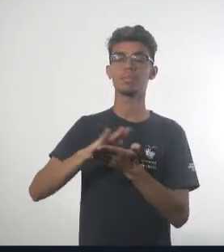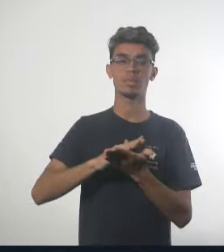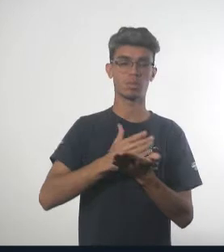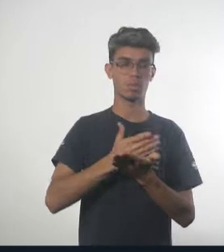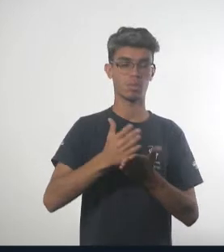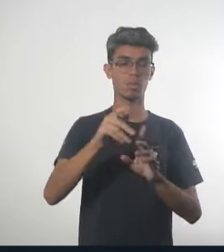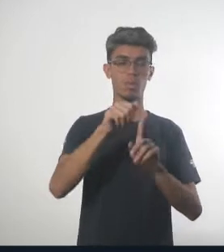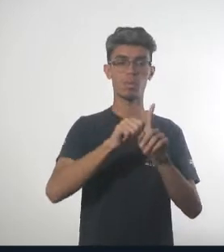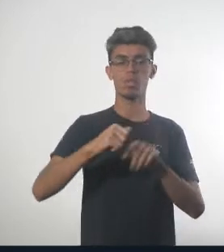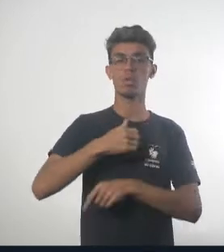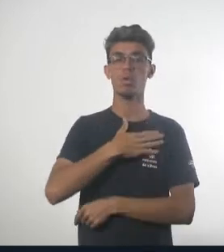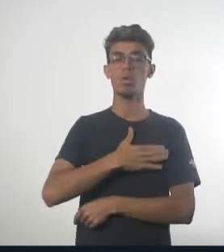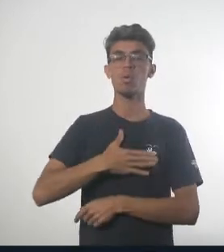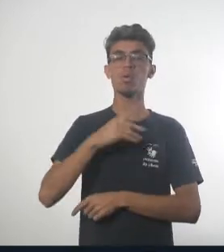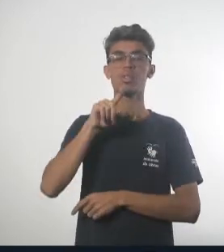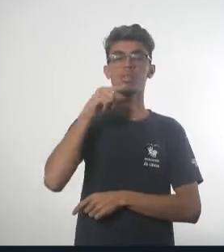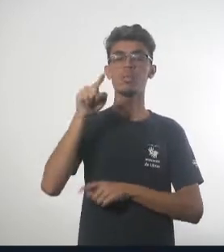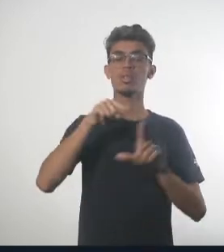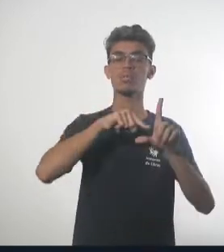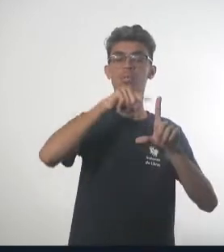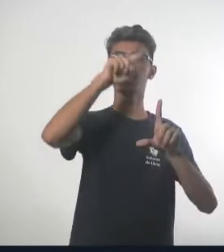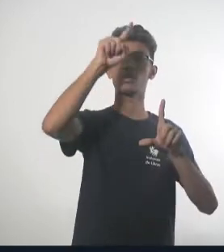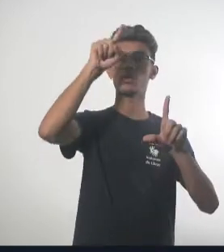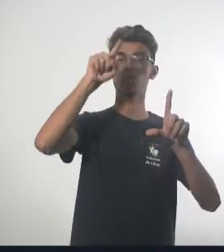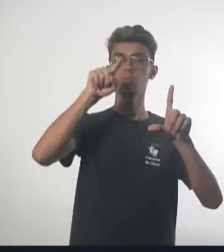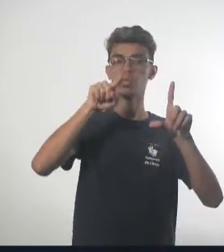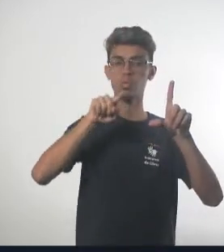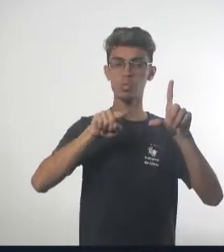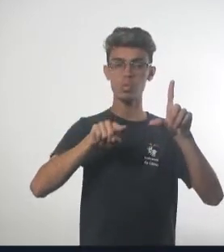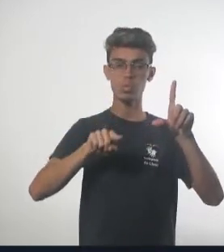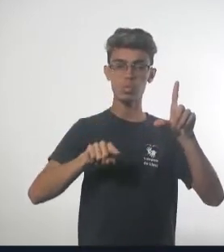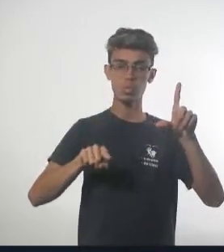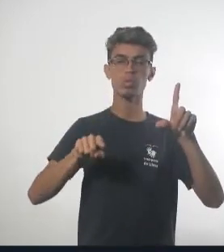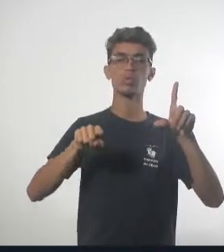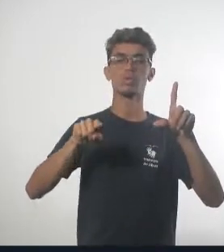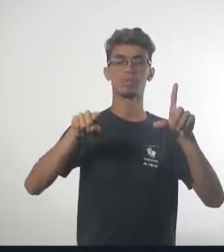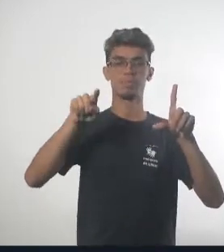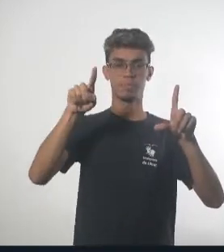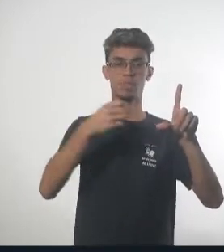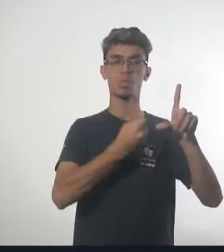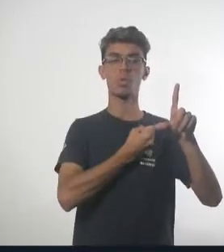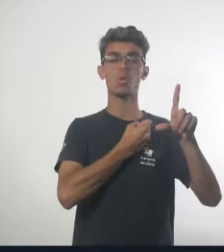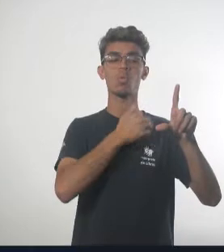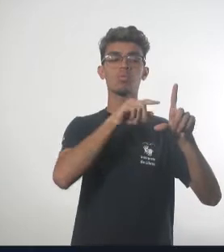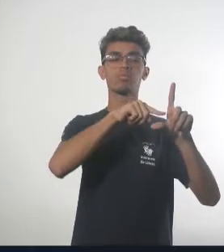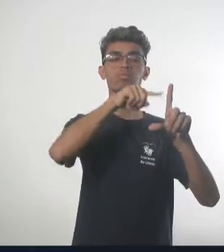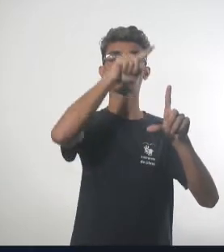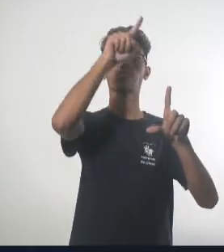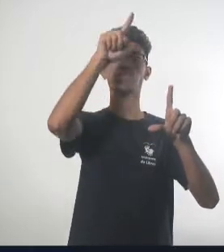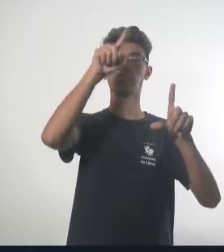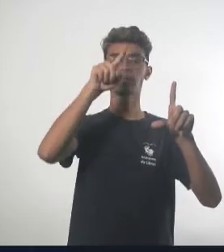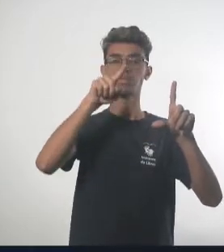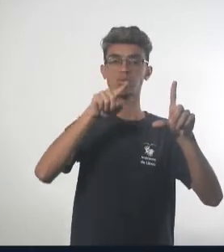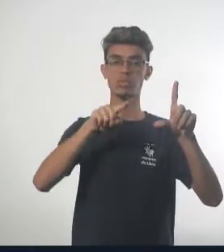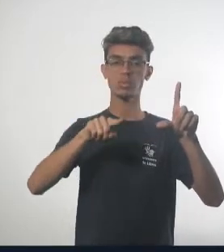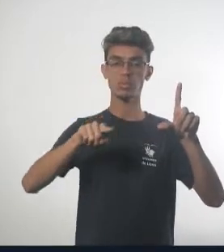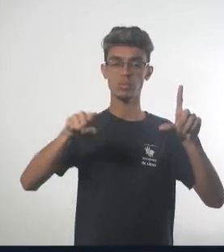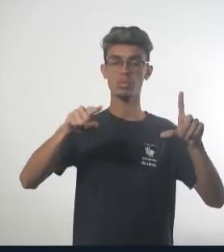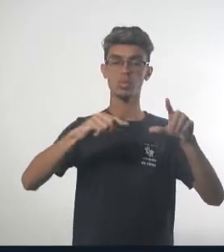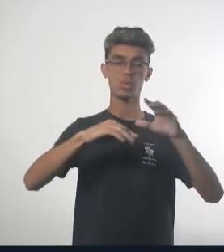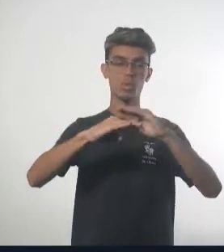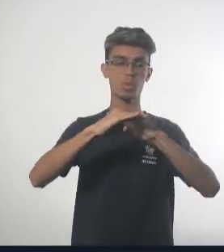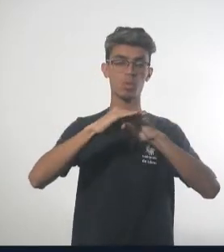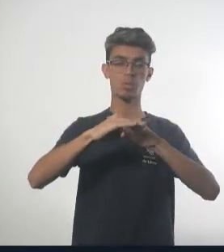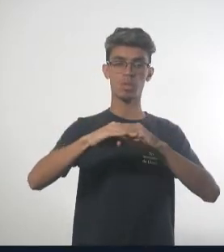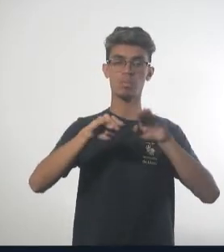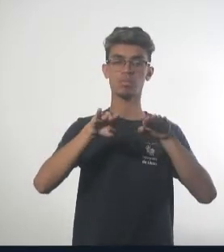mas que não se sustentou. E depois nós observamos novamente uma queda no número dessas notificações e um novo cenário de estabilidade.